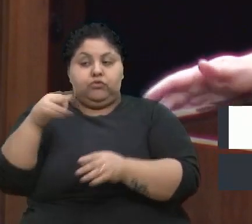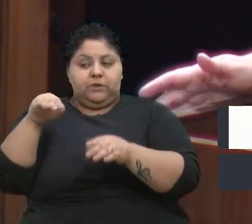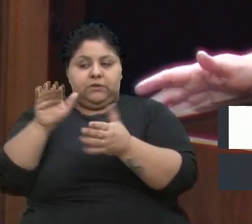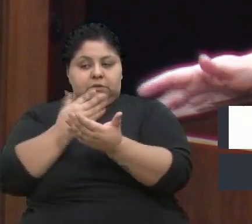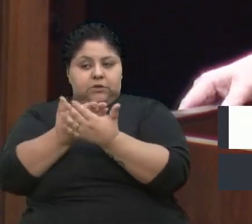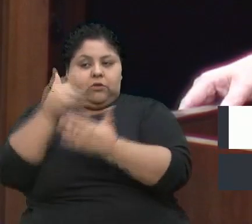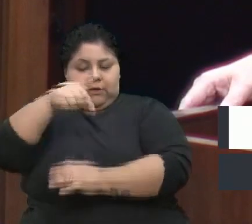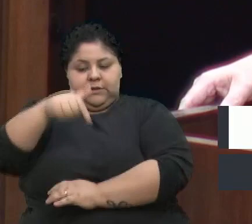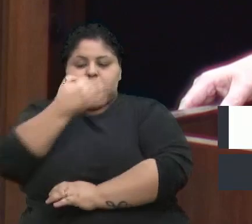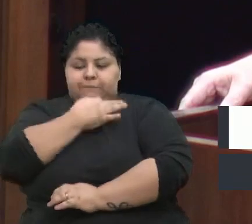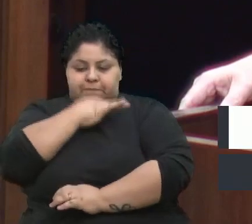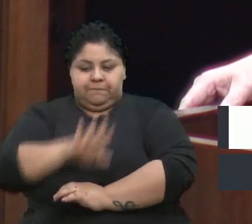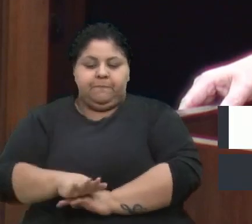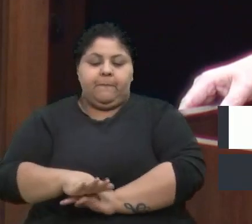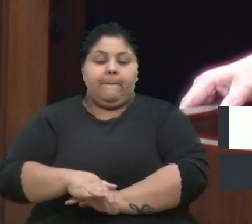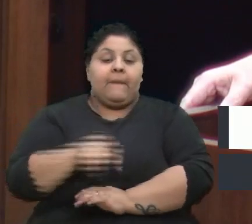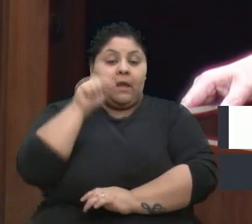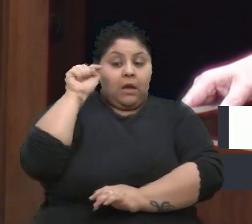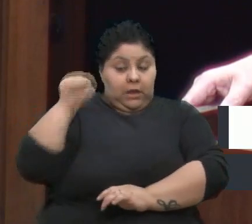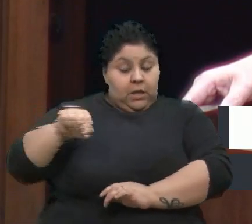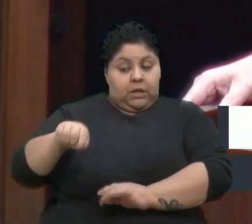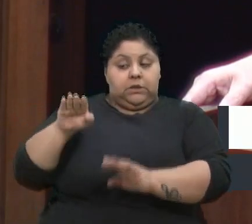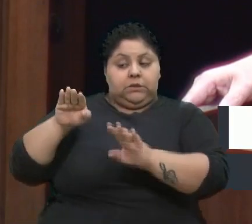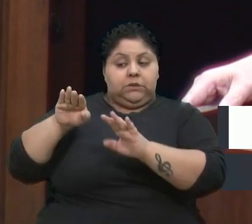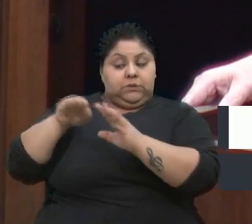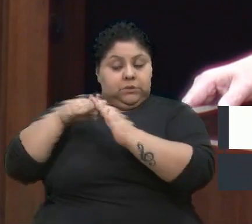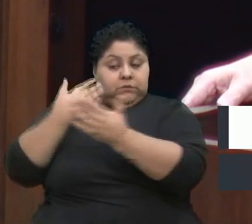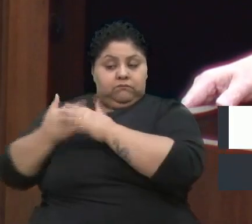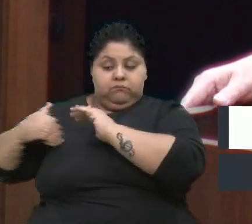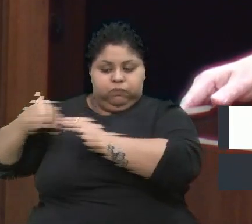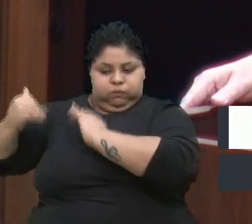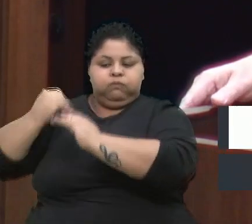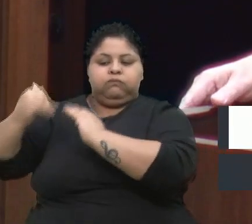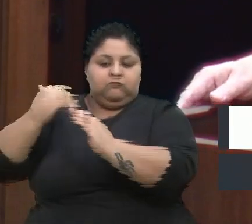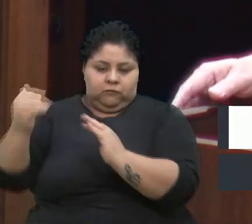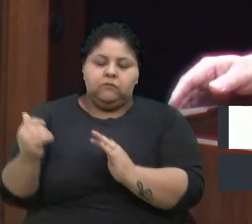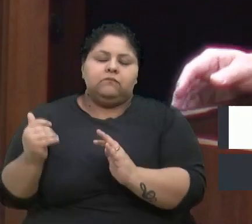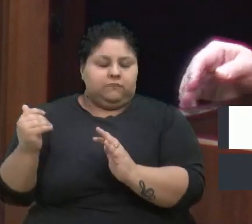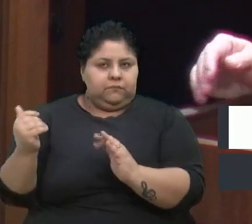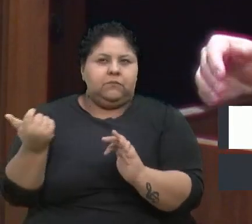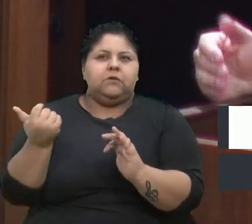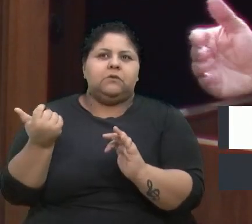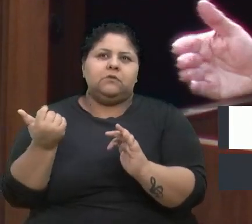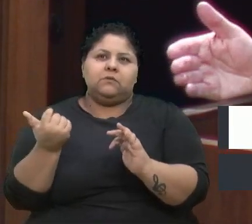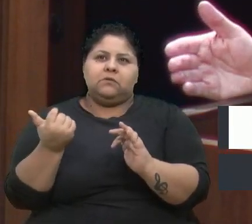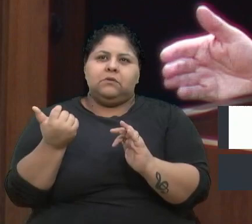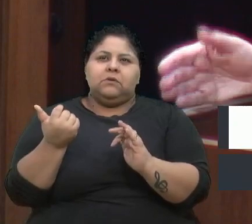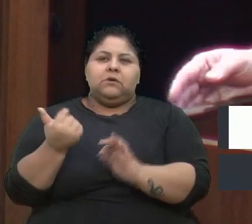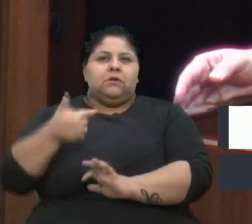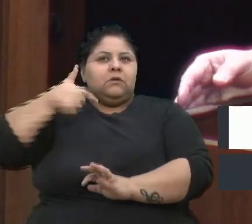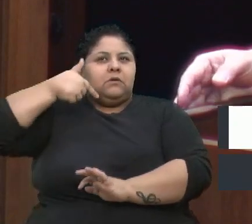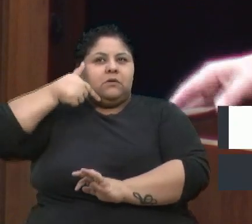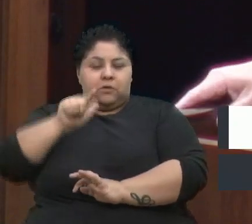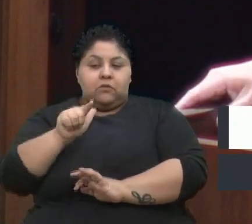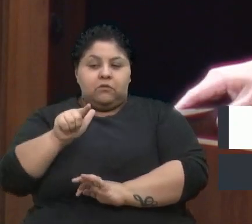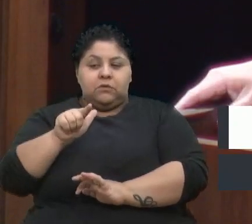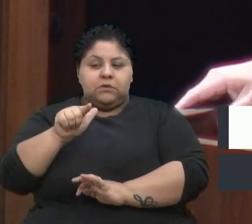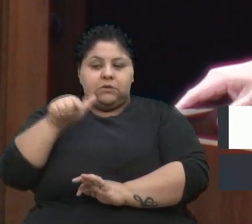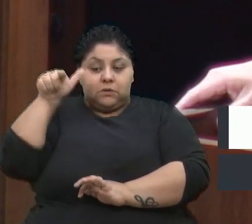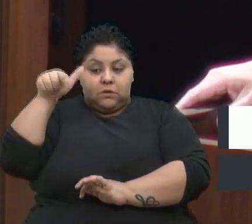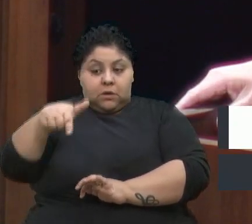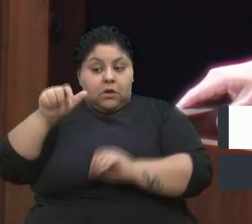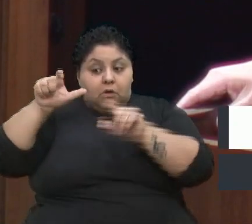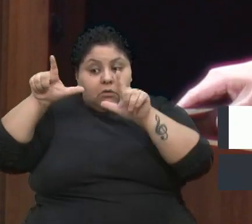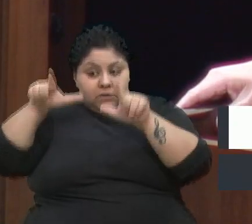ao longo do tempo, elas acabaram, vamos dizer assim, conquistando aquele espaço, que eram